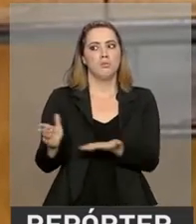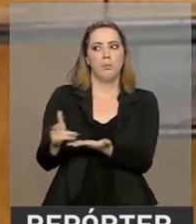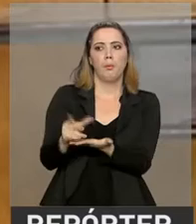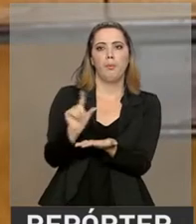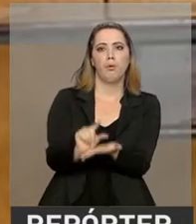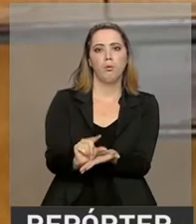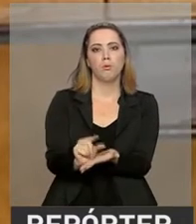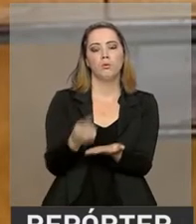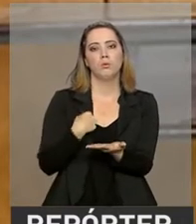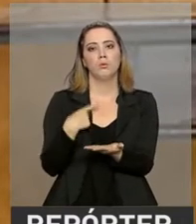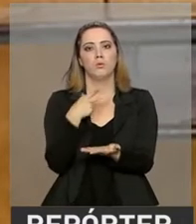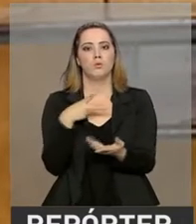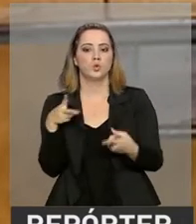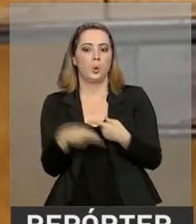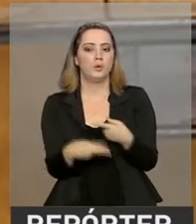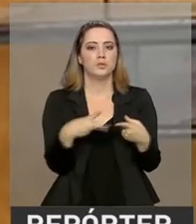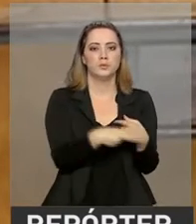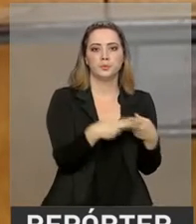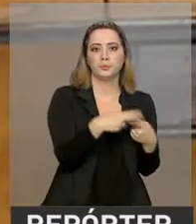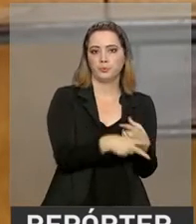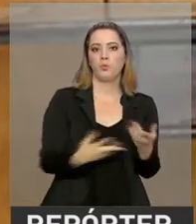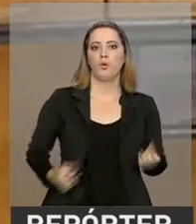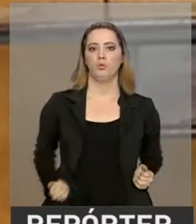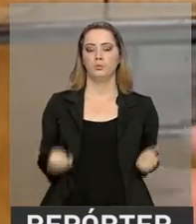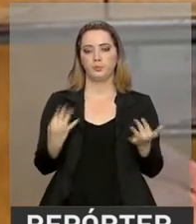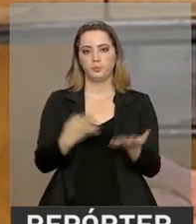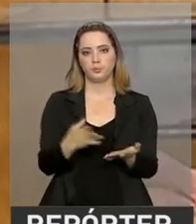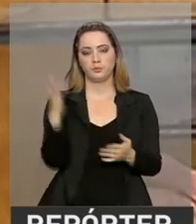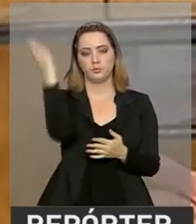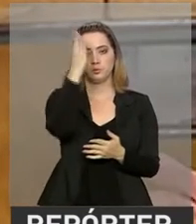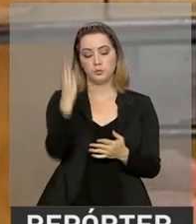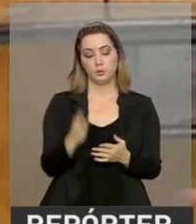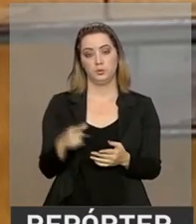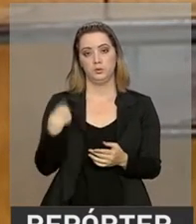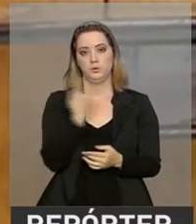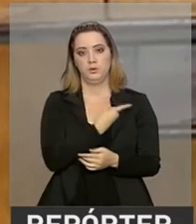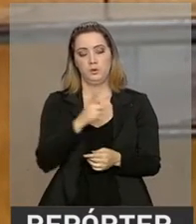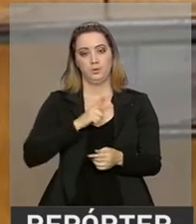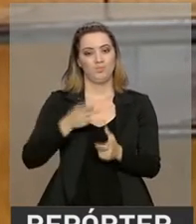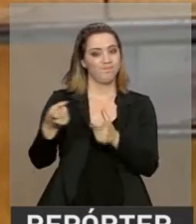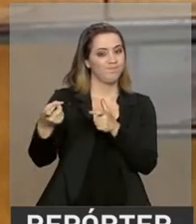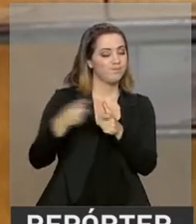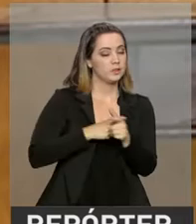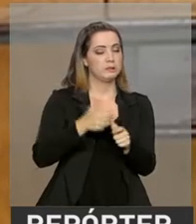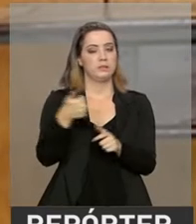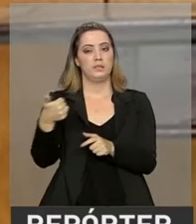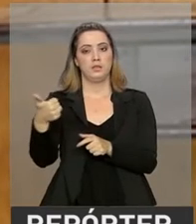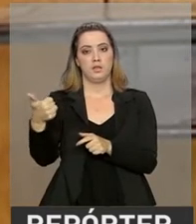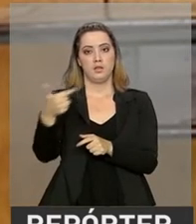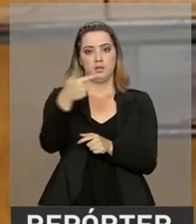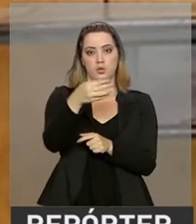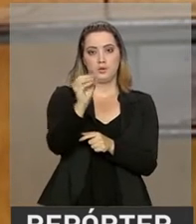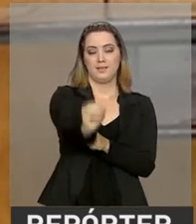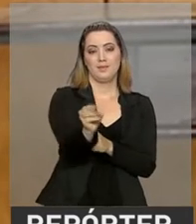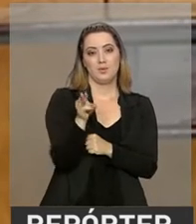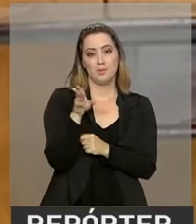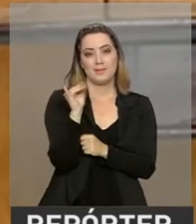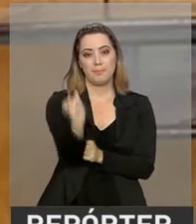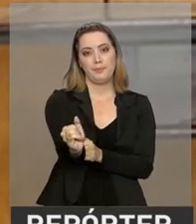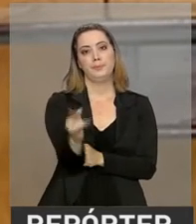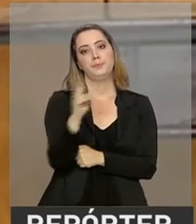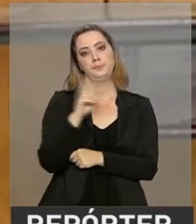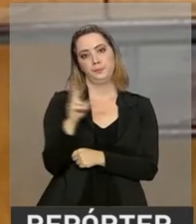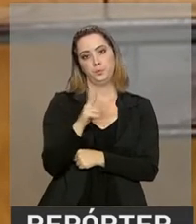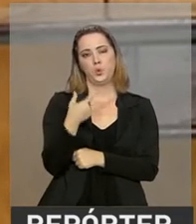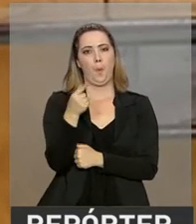algumas restrições, você diminui os gastos. Ora, o Brasil, nós temos um déficit, você sabe, de 170 bilhões de reais.